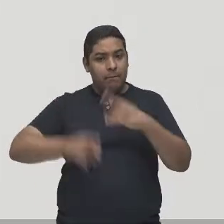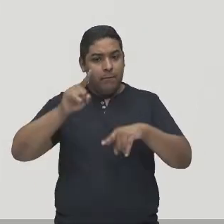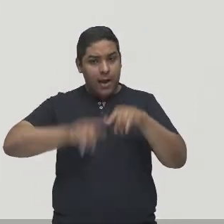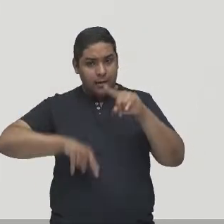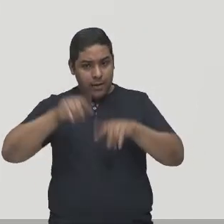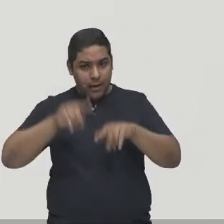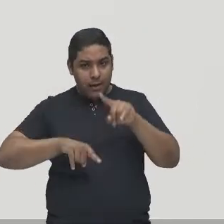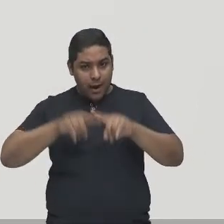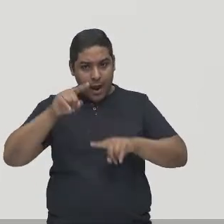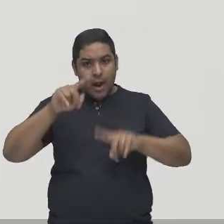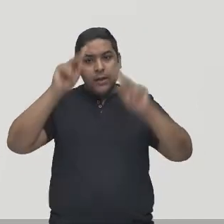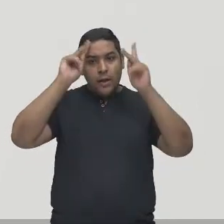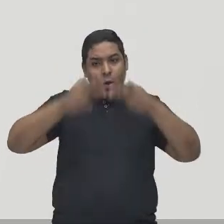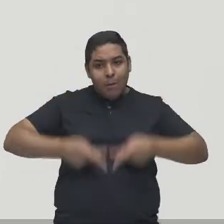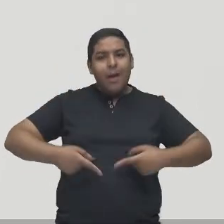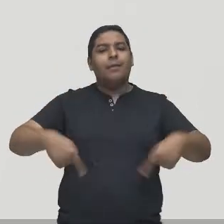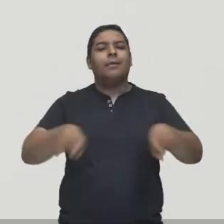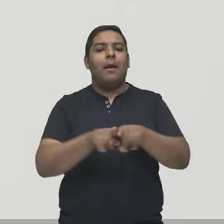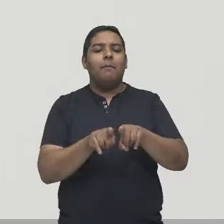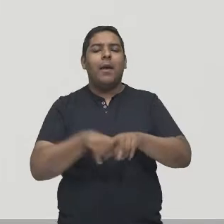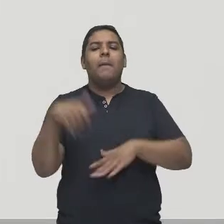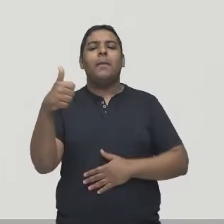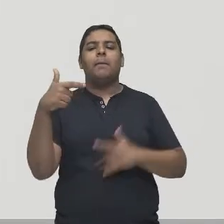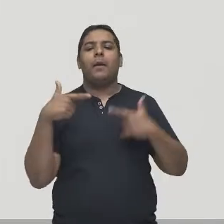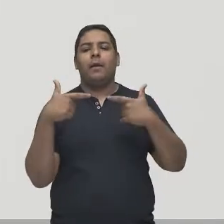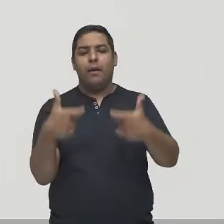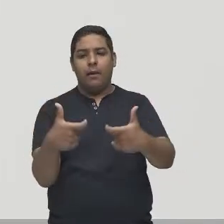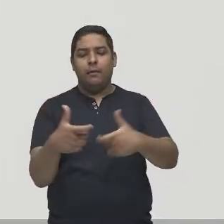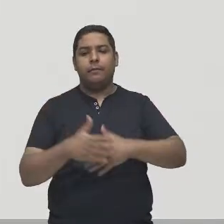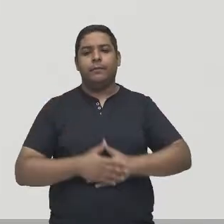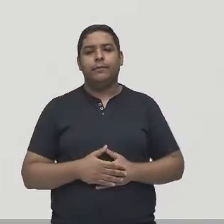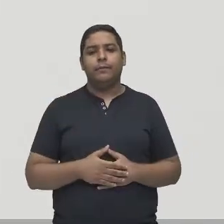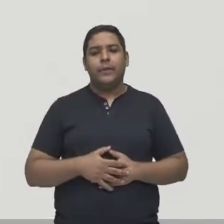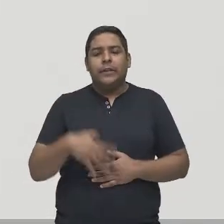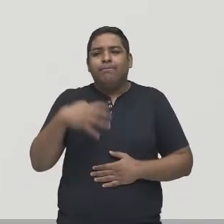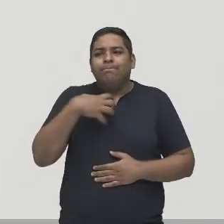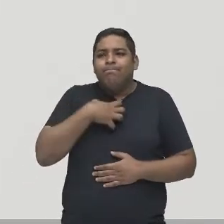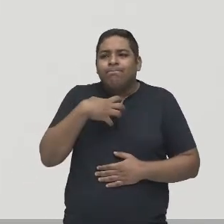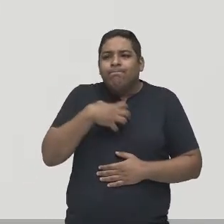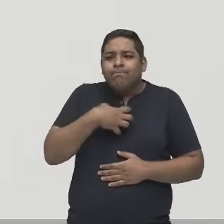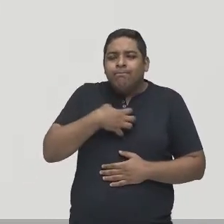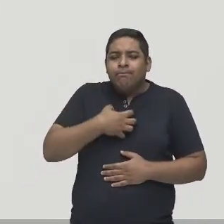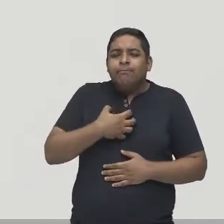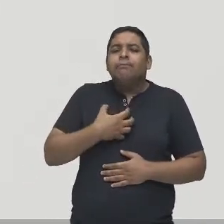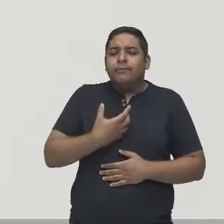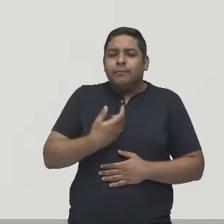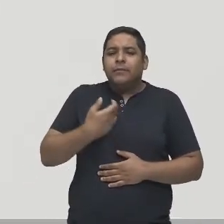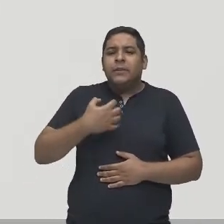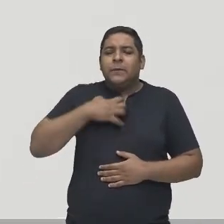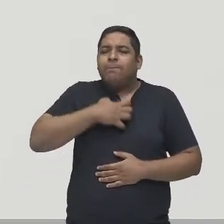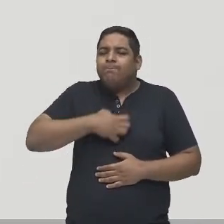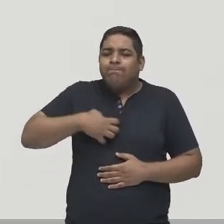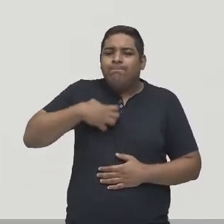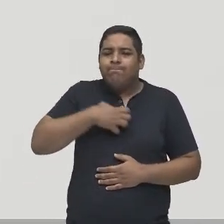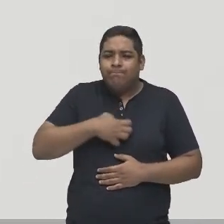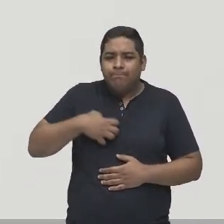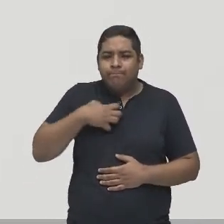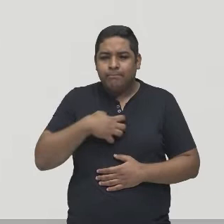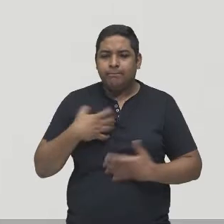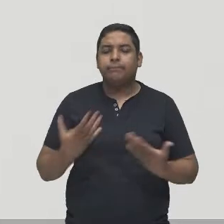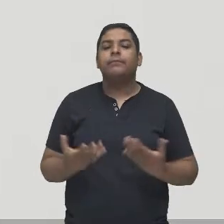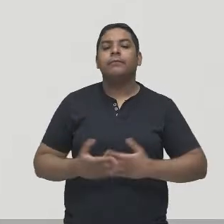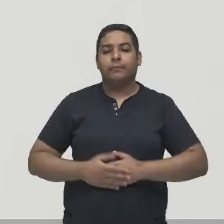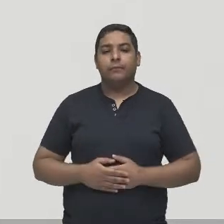Guerra. Então, como eu disse a vocês, está todo mundo muito magoado com o final da Primeira Guerra. E ele vai ganhar força devido aos altos índices